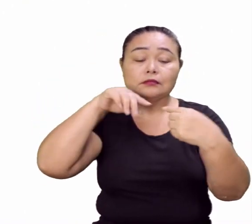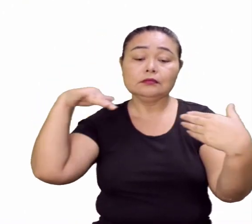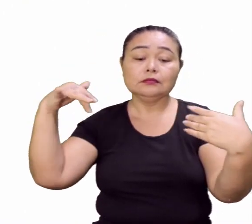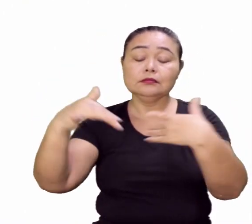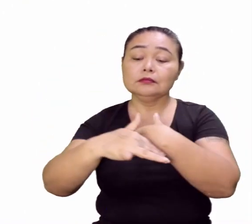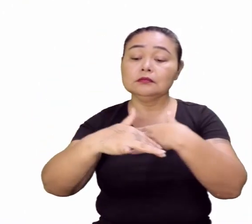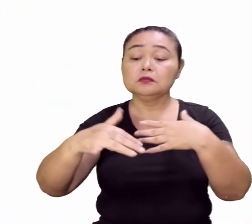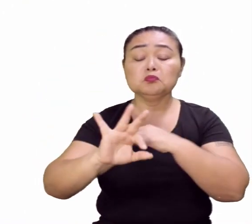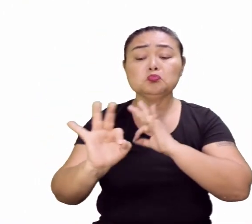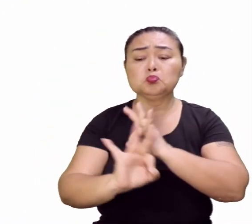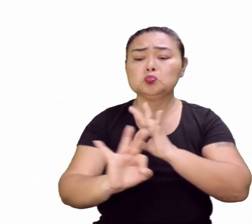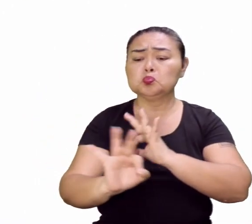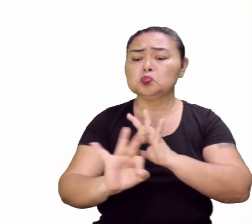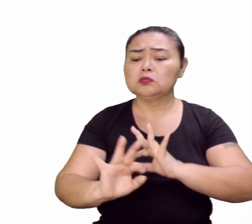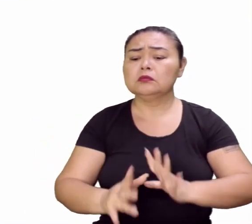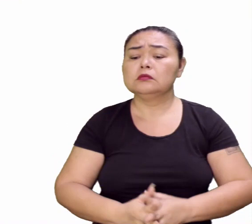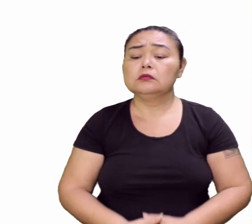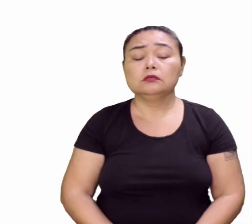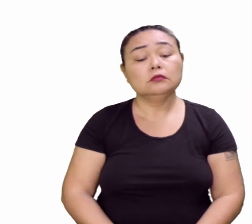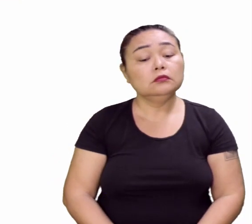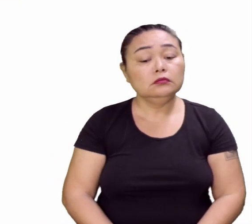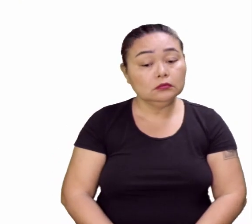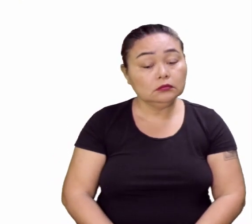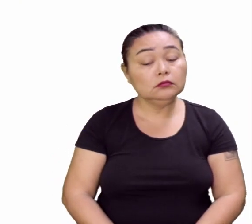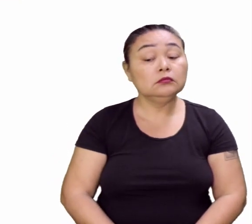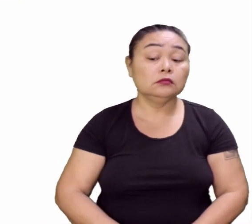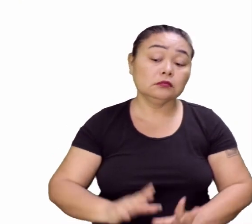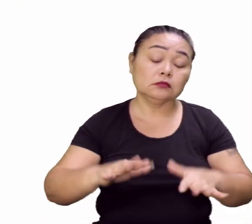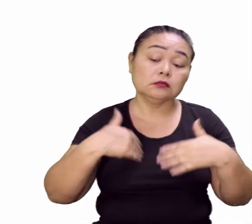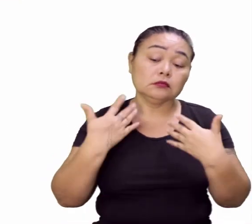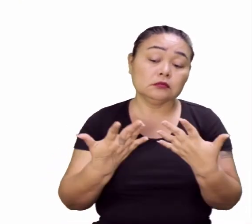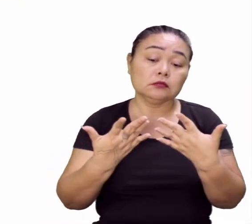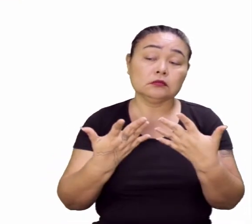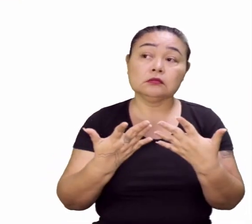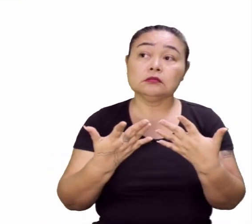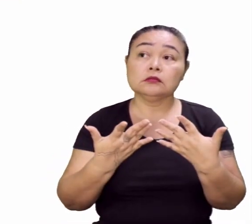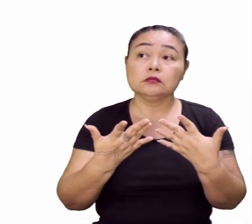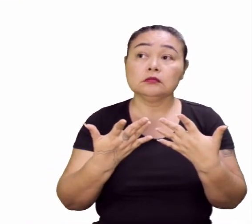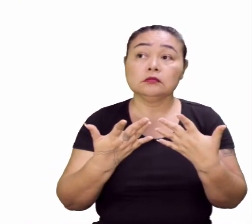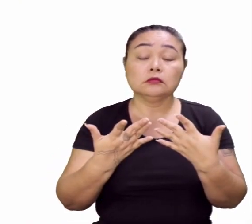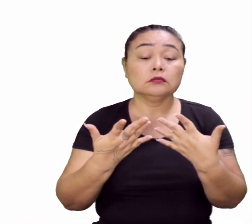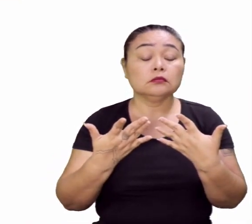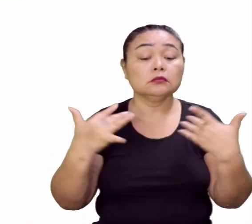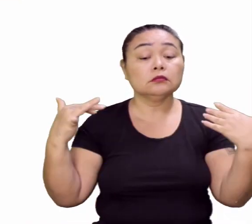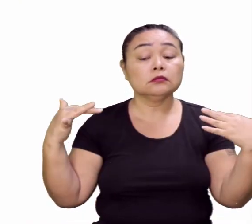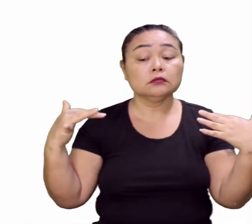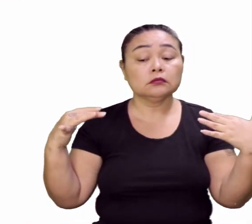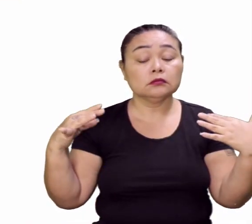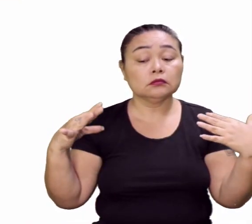urbanas praticamente inexistentes. Então, olha só, as cidades,